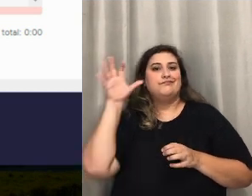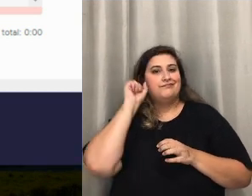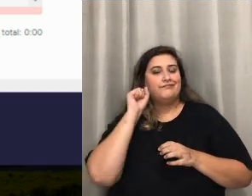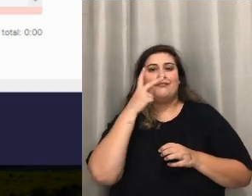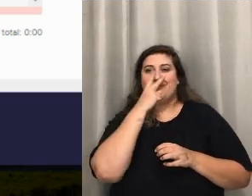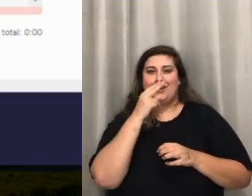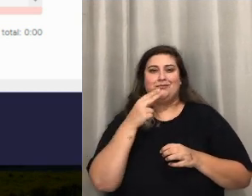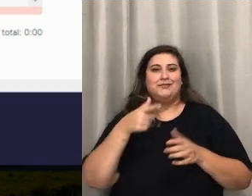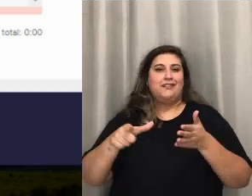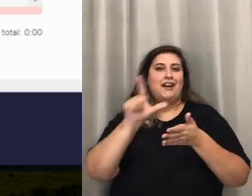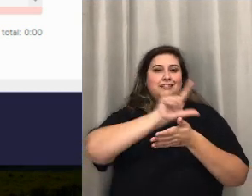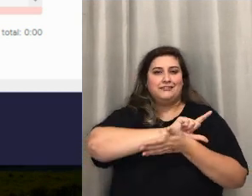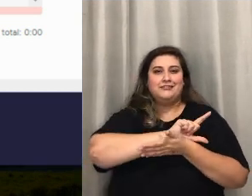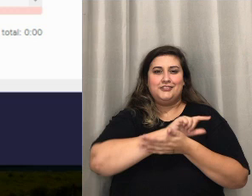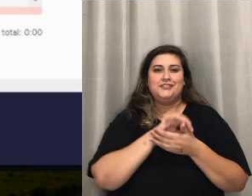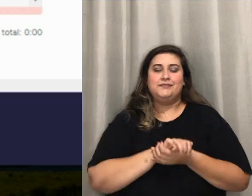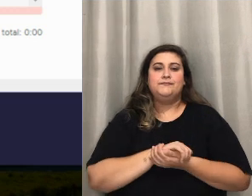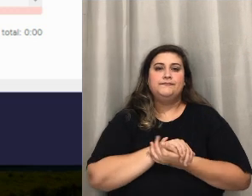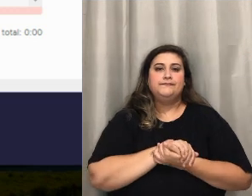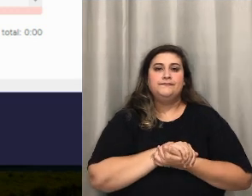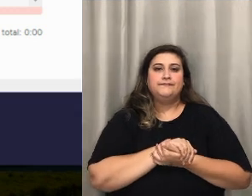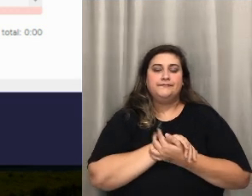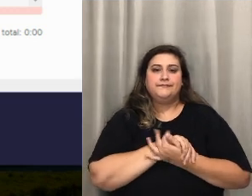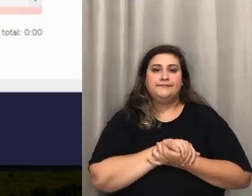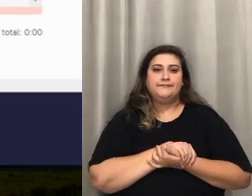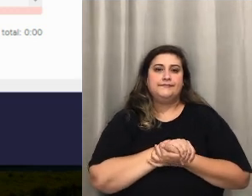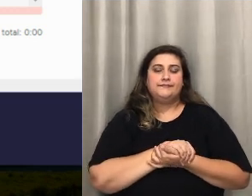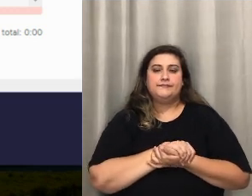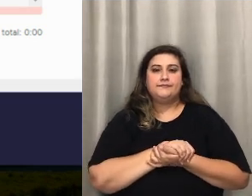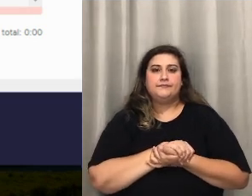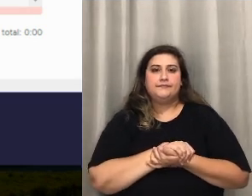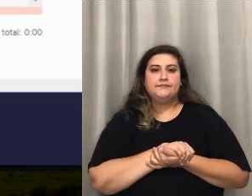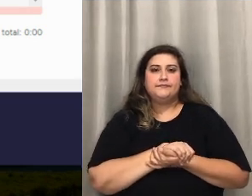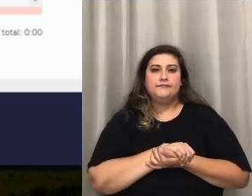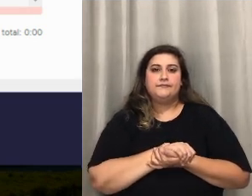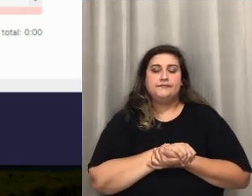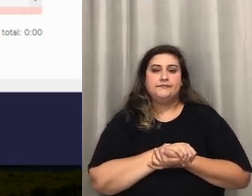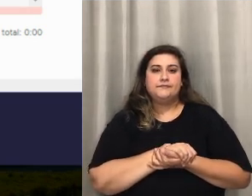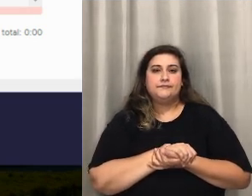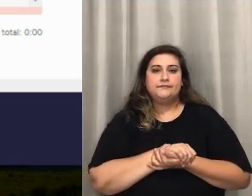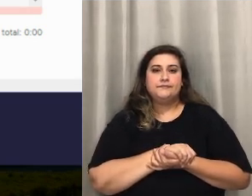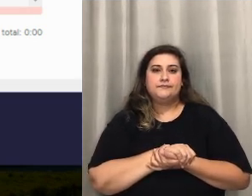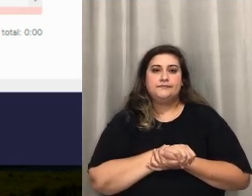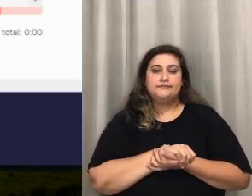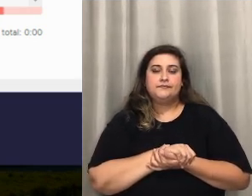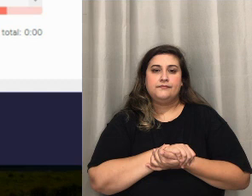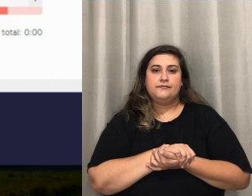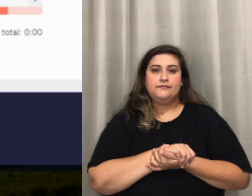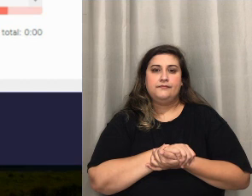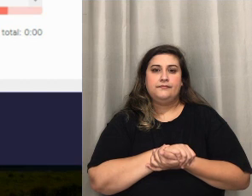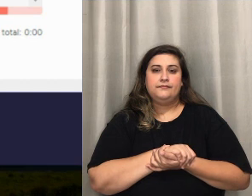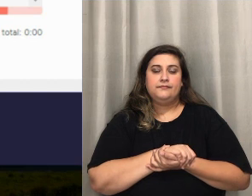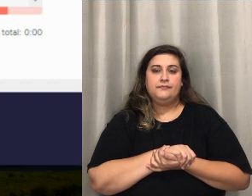Boa noite, sejam bem-vindos ao vídeo tutorial de como produzir podcast na plataforma